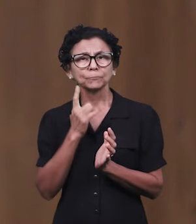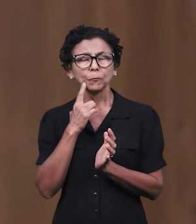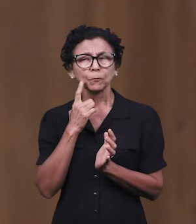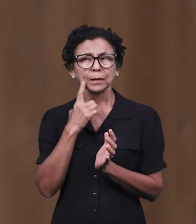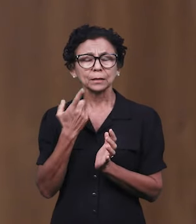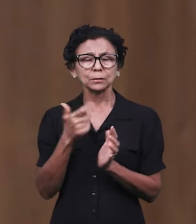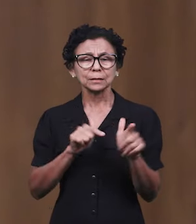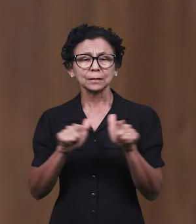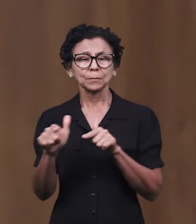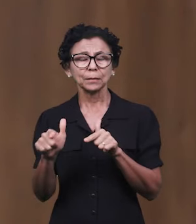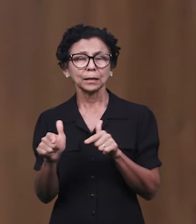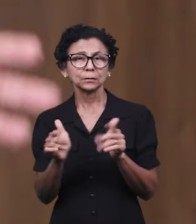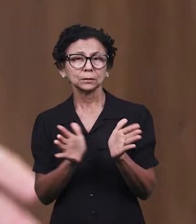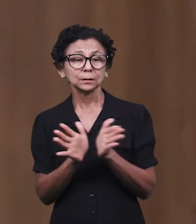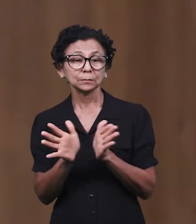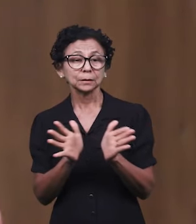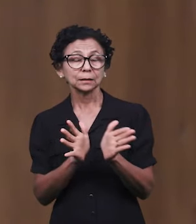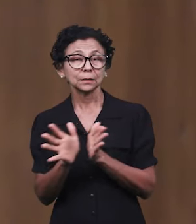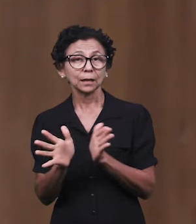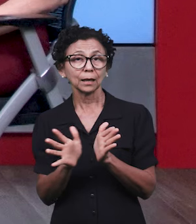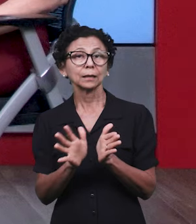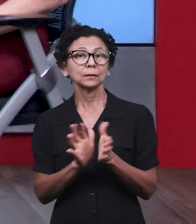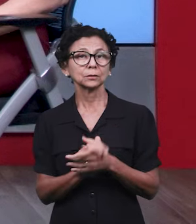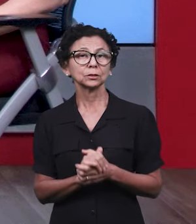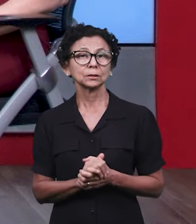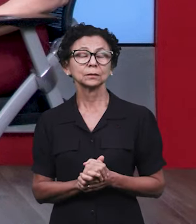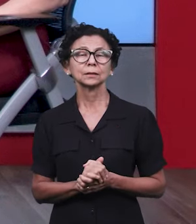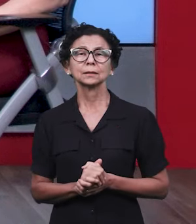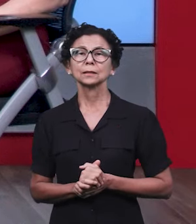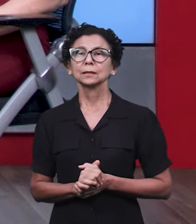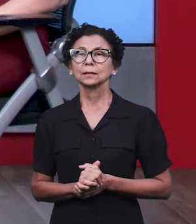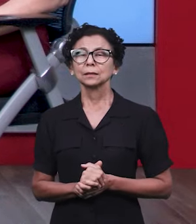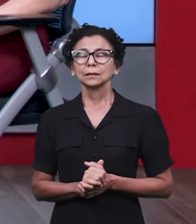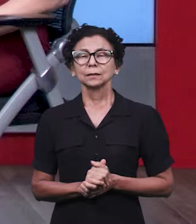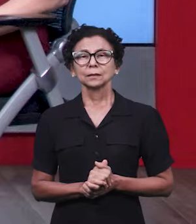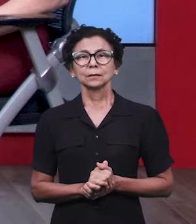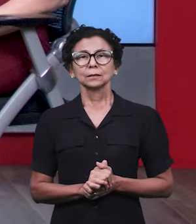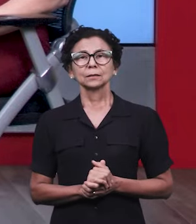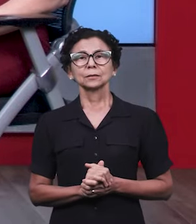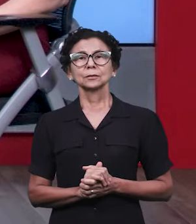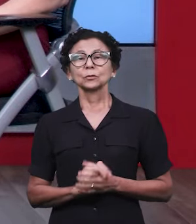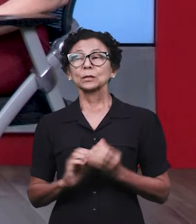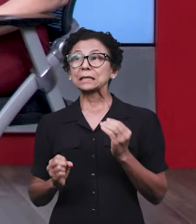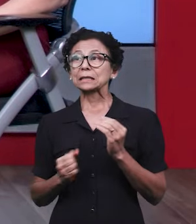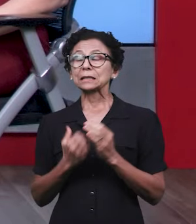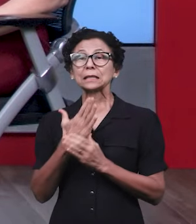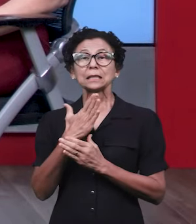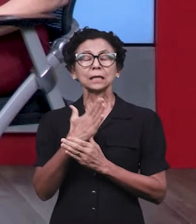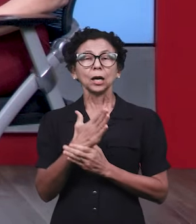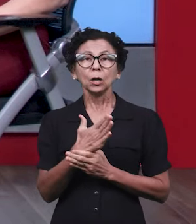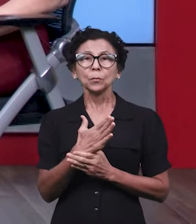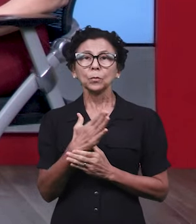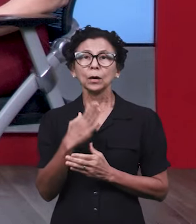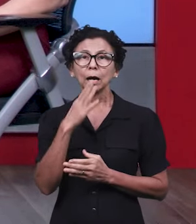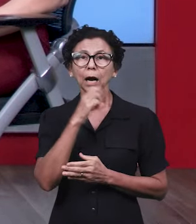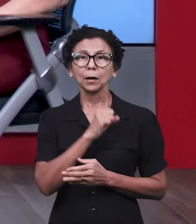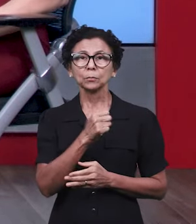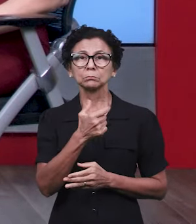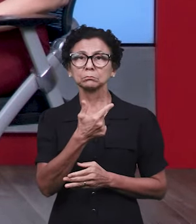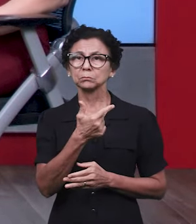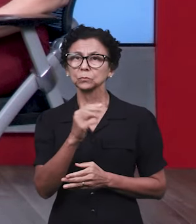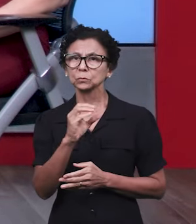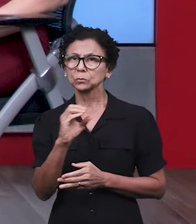num instantinho o grupo lotou, não sei se você lembra. Sim. Assim que nós criamos, já foram mais de 200 pessoas que entraram, não é? Então, é isso